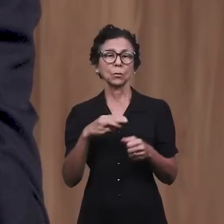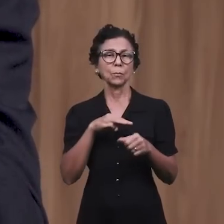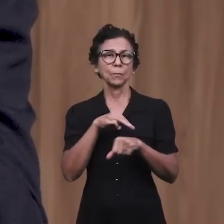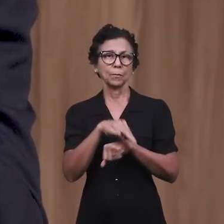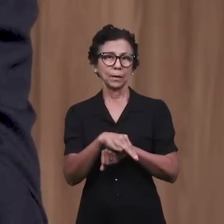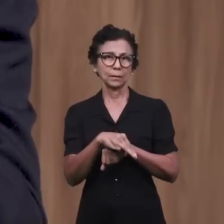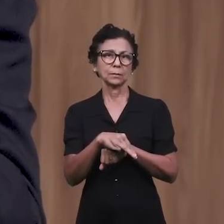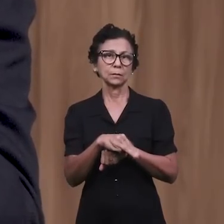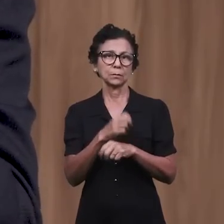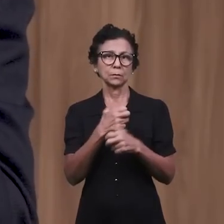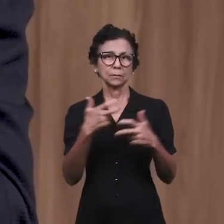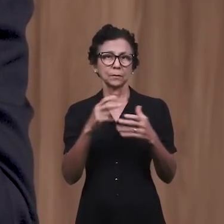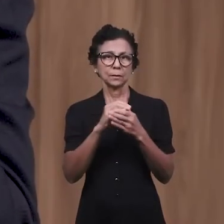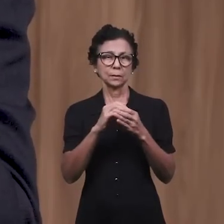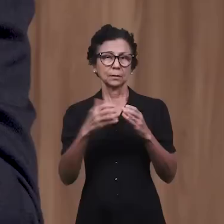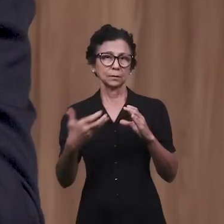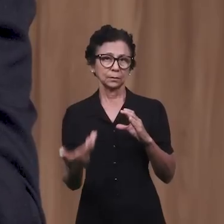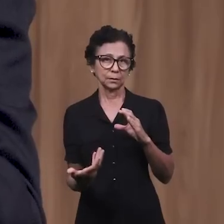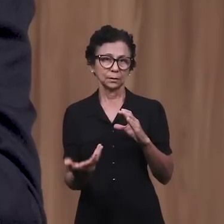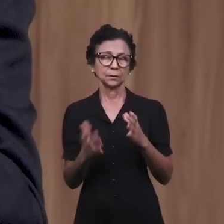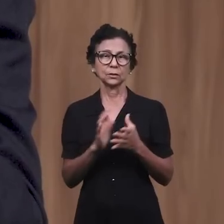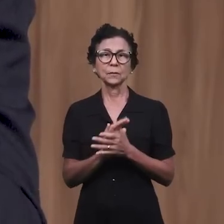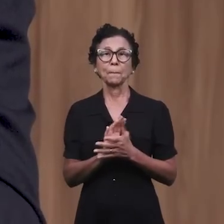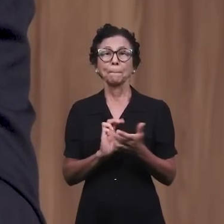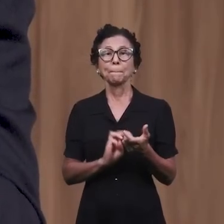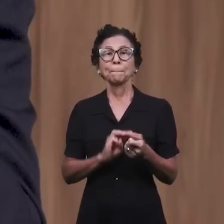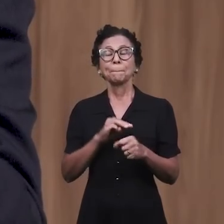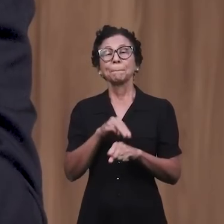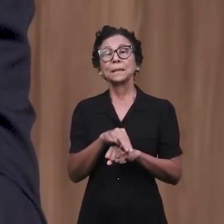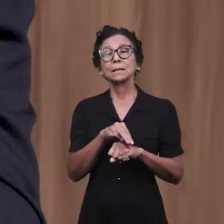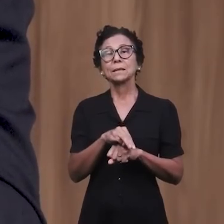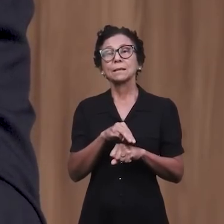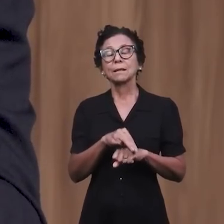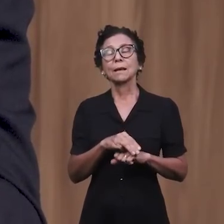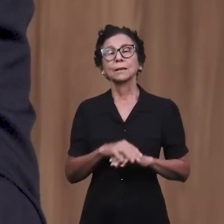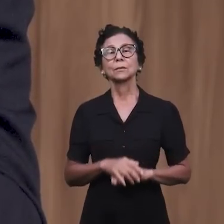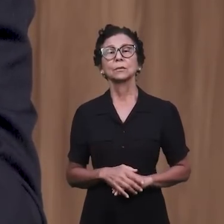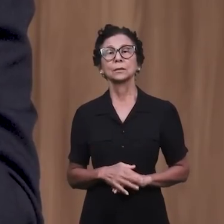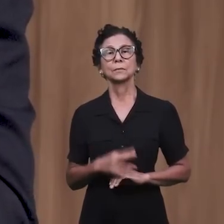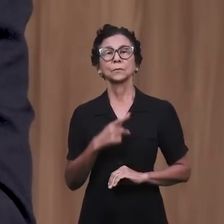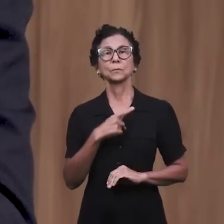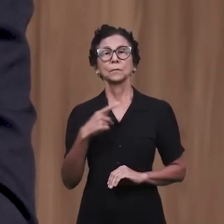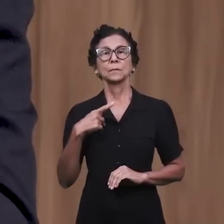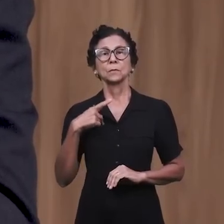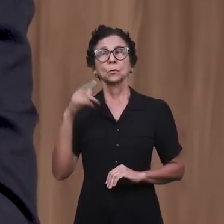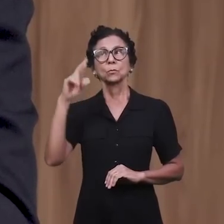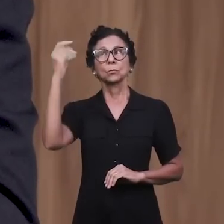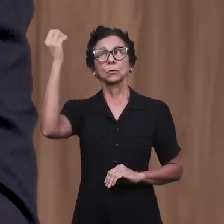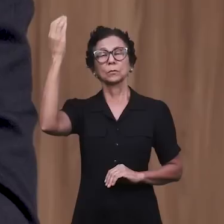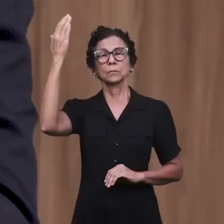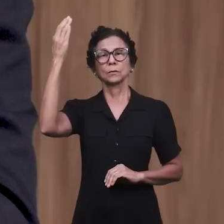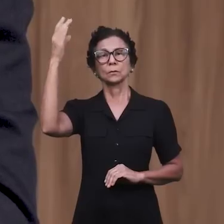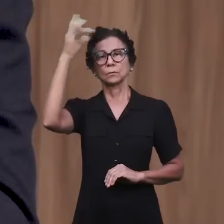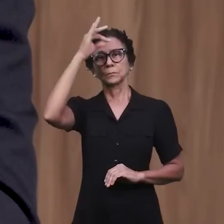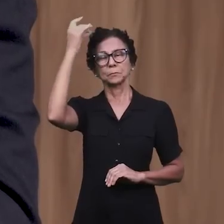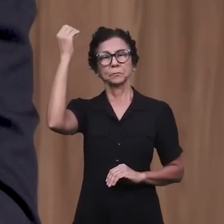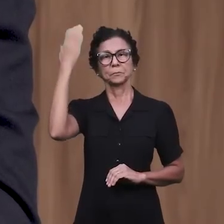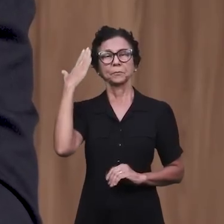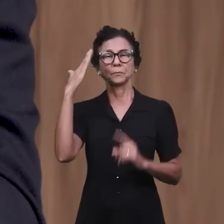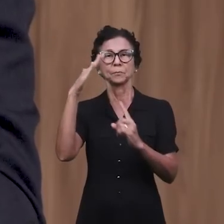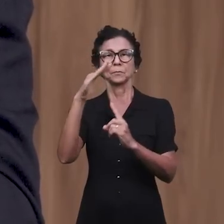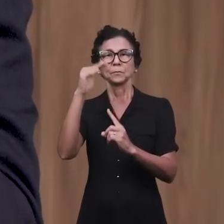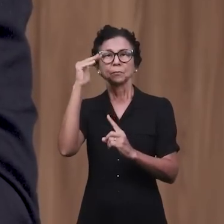esse ministério que nós estamos nos referindo, o ministério do pastor que foi levantado, né, pela revelação do Espírito Santo. Muito